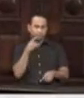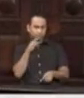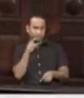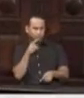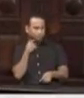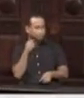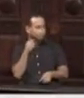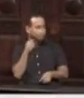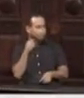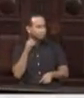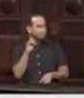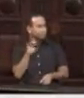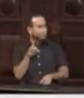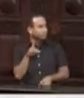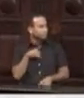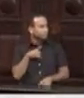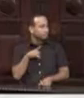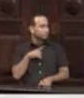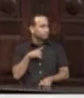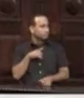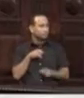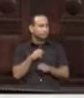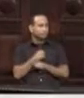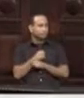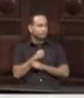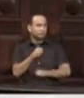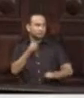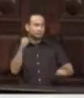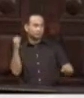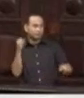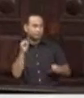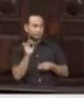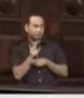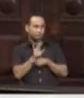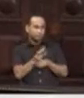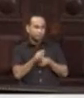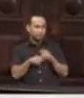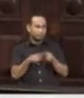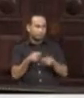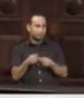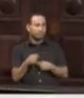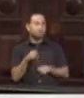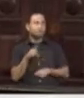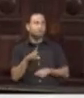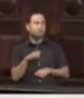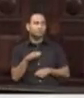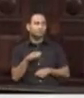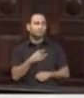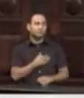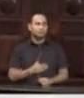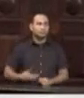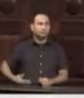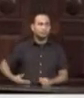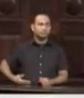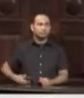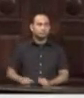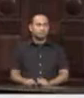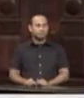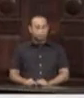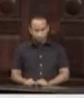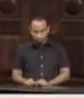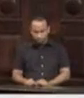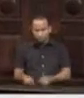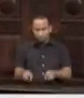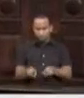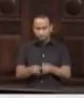só eram grandes financiadoras eleitorais do governador e de boa parte da sua base de apoio,